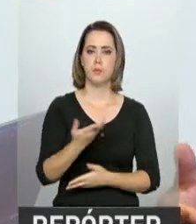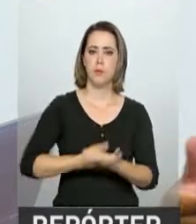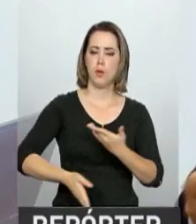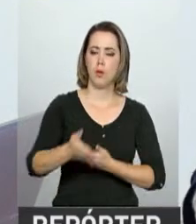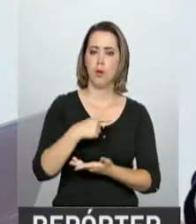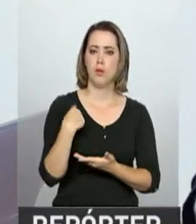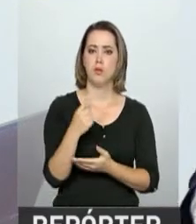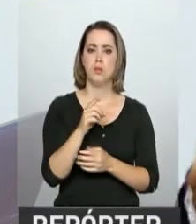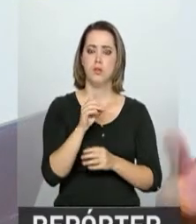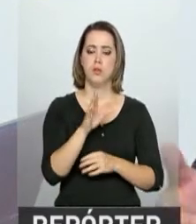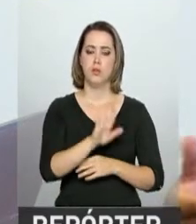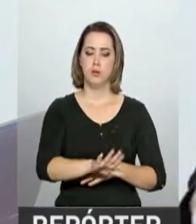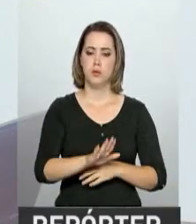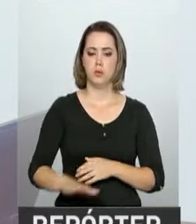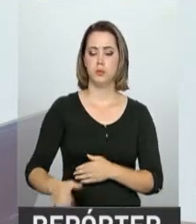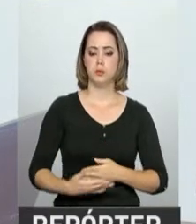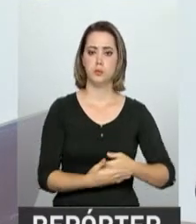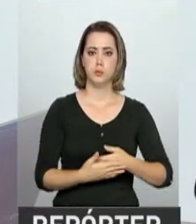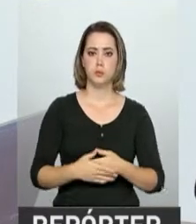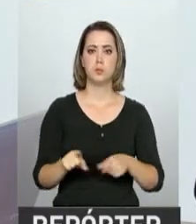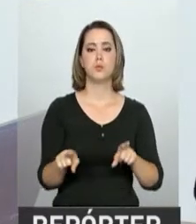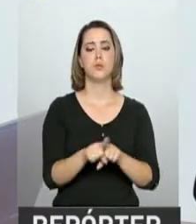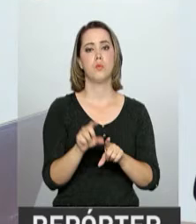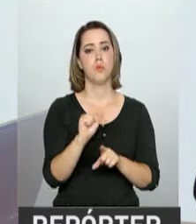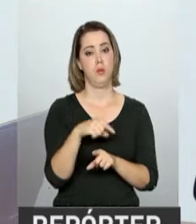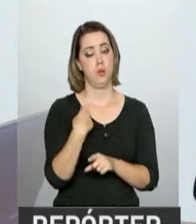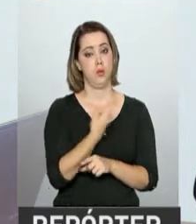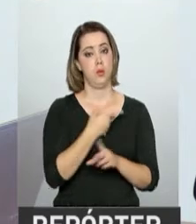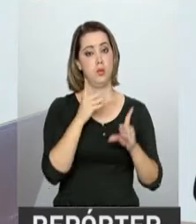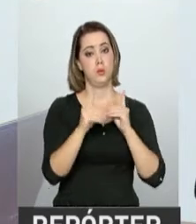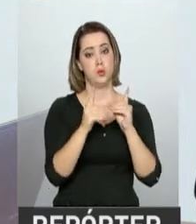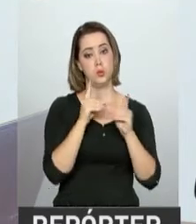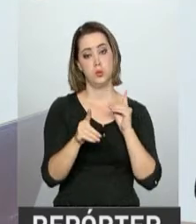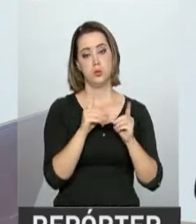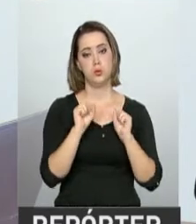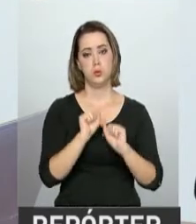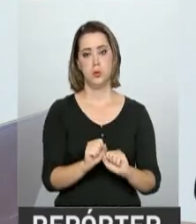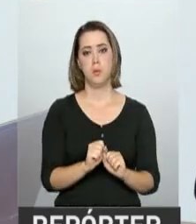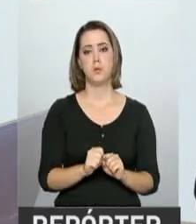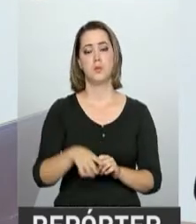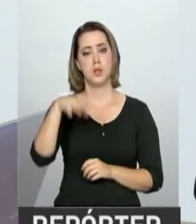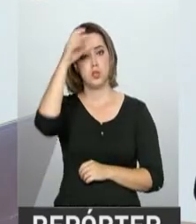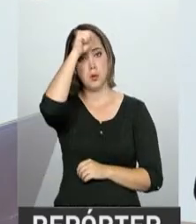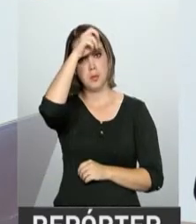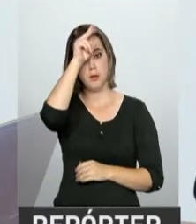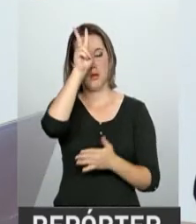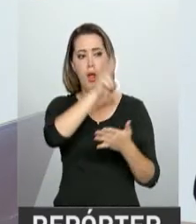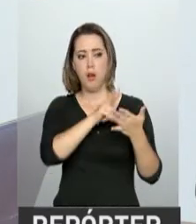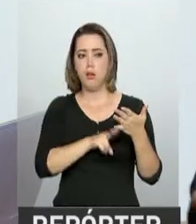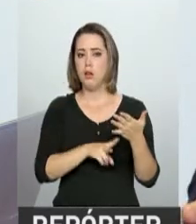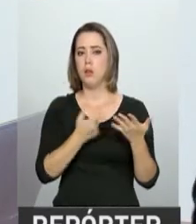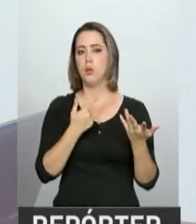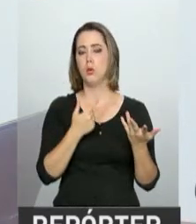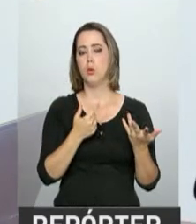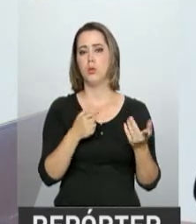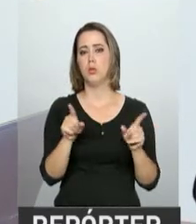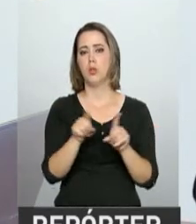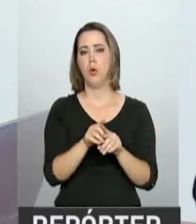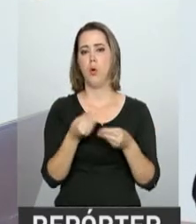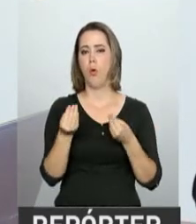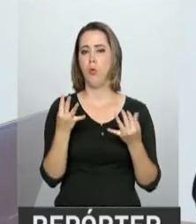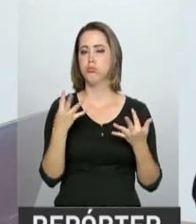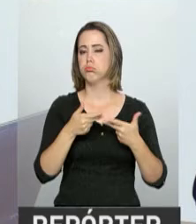vagas em creche e pré escola nós discutimos também a questão da alfabetização tendo em vista a qualidade da alfabetização